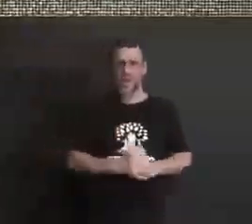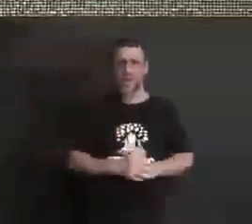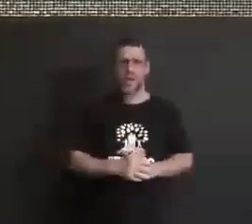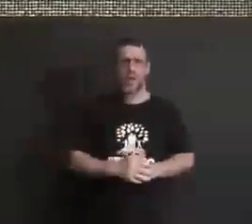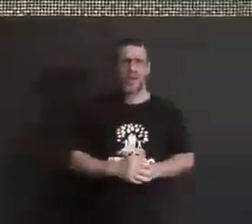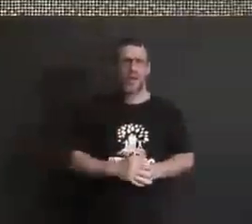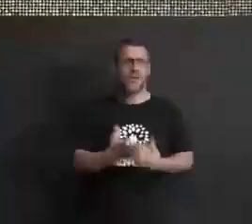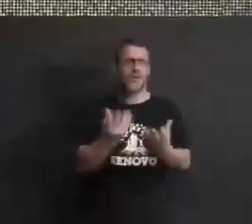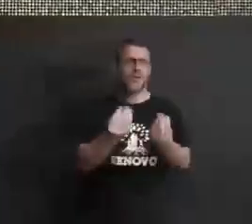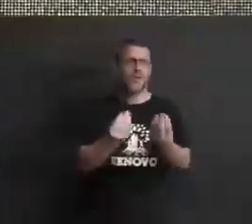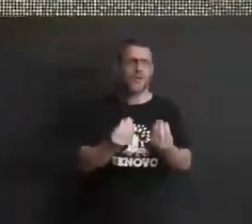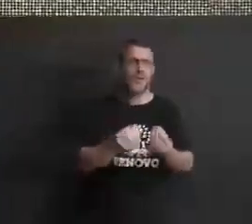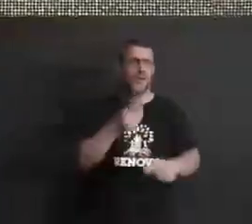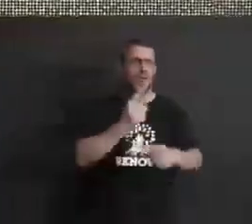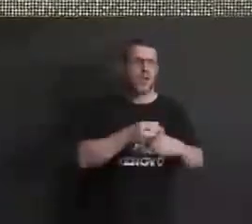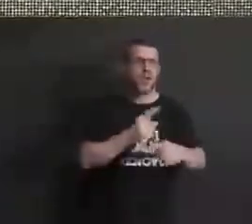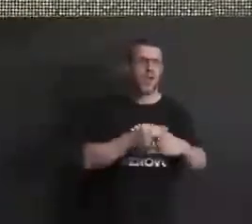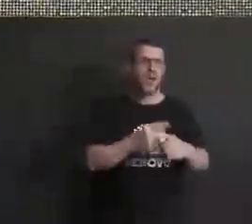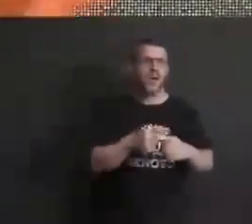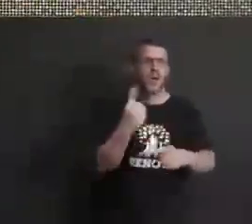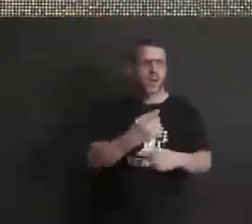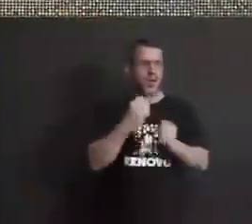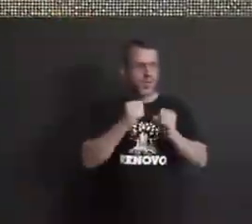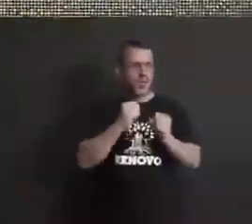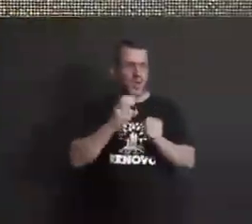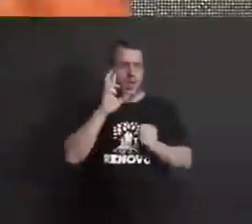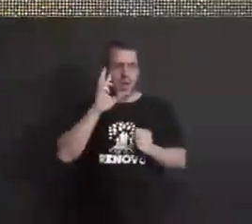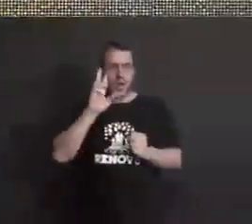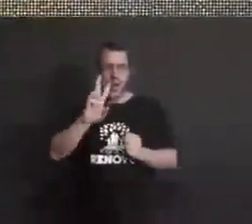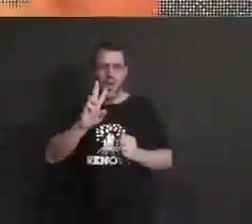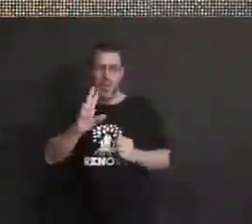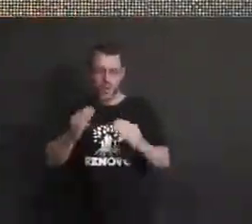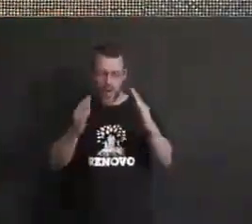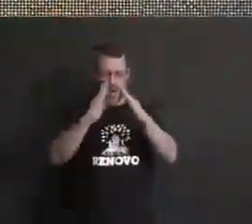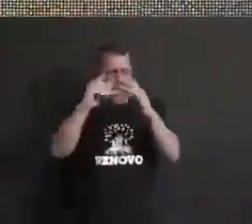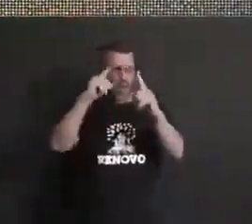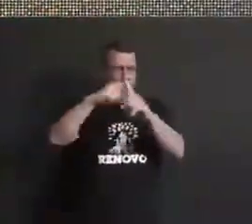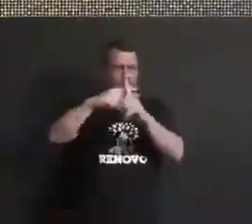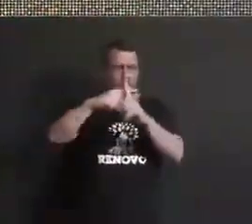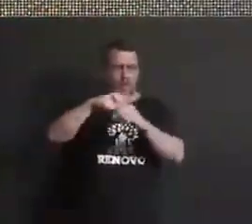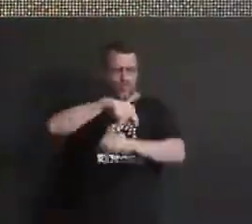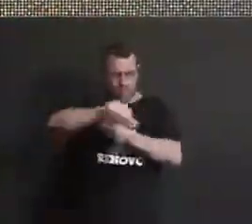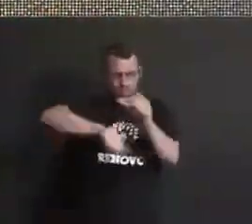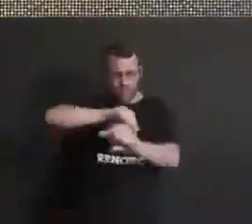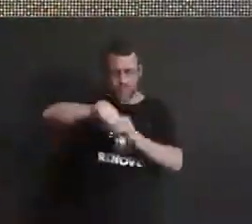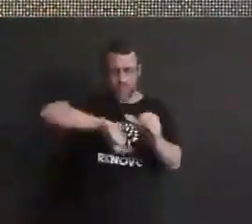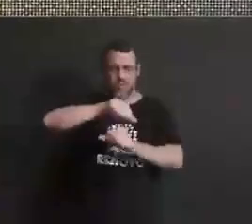muito. Porque nós podemos ver uma igreja sendo restaurada, renovada.